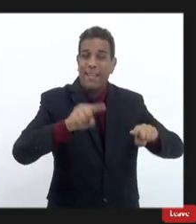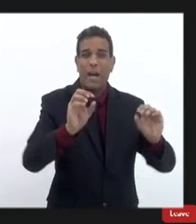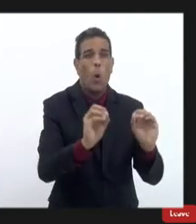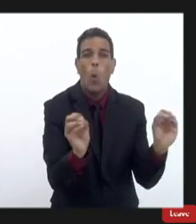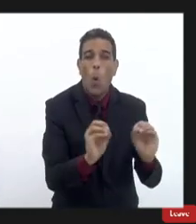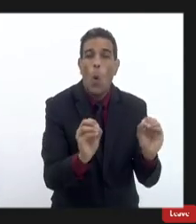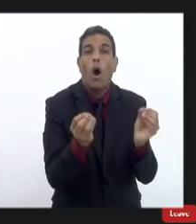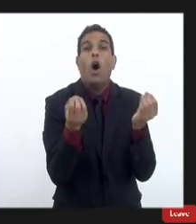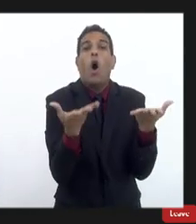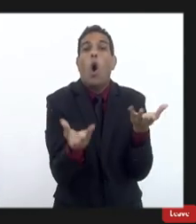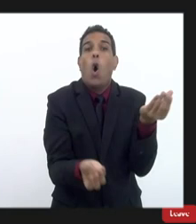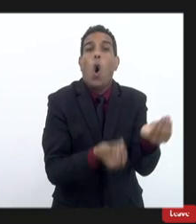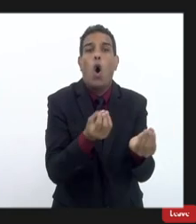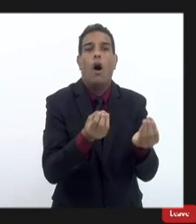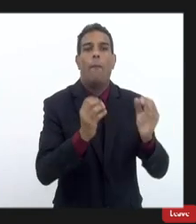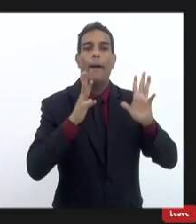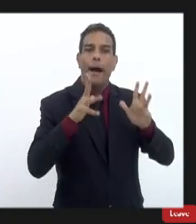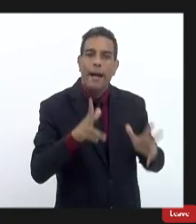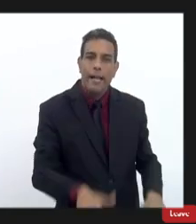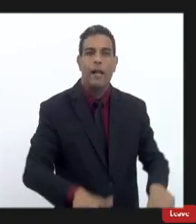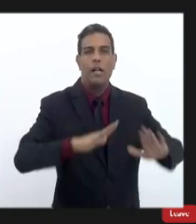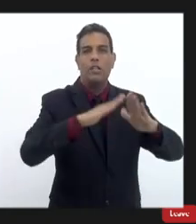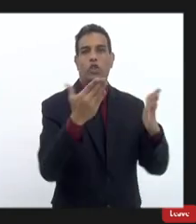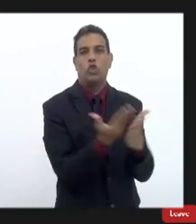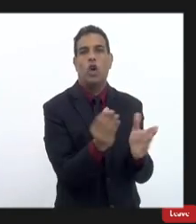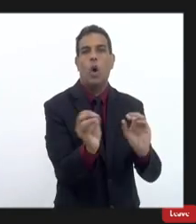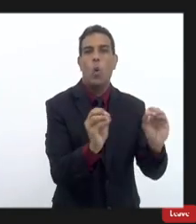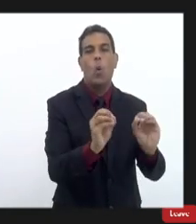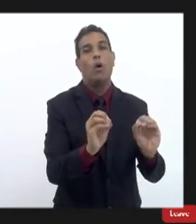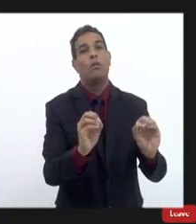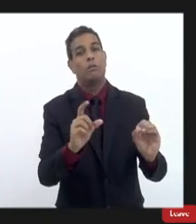necessários para a devida higienização. Né? Não há